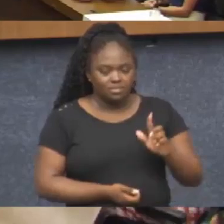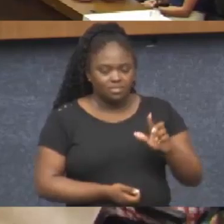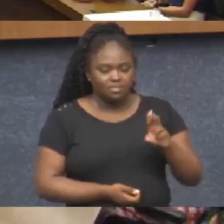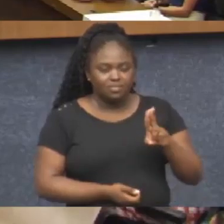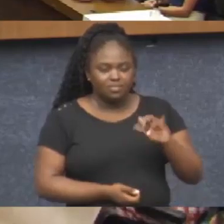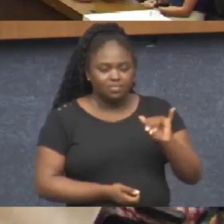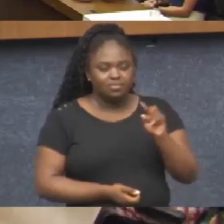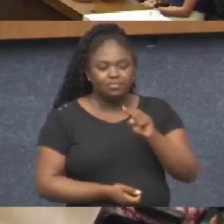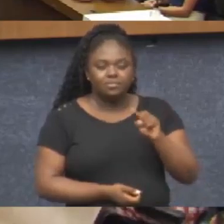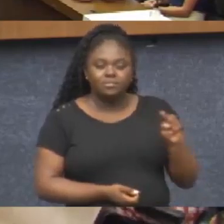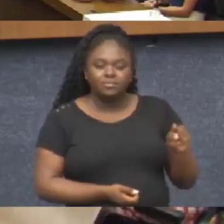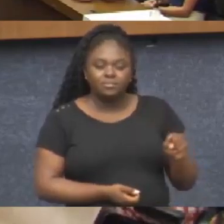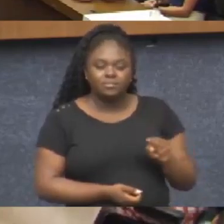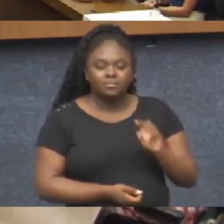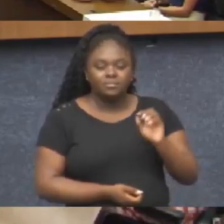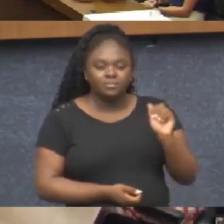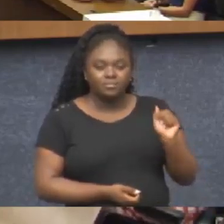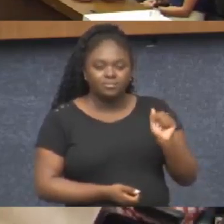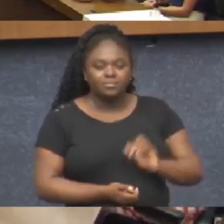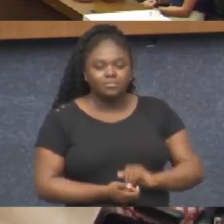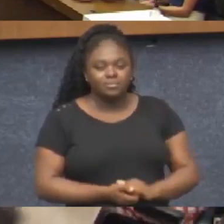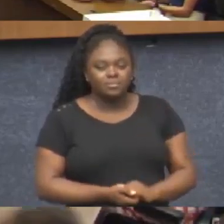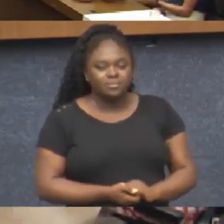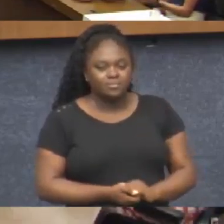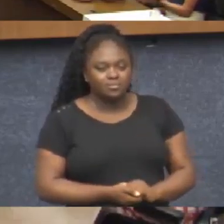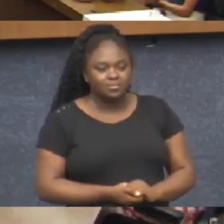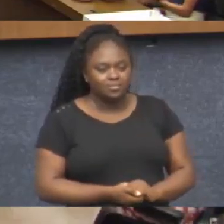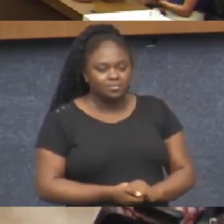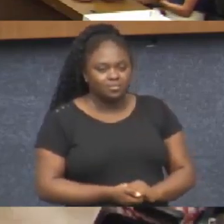Luísa Lima Carcerone Brandão.